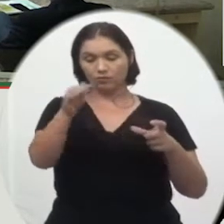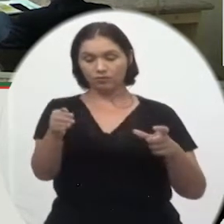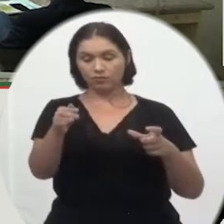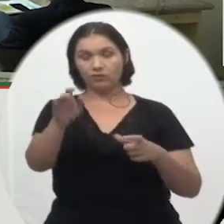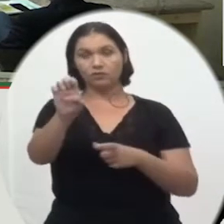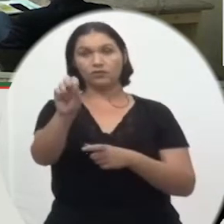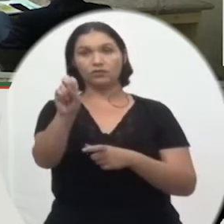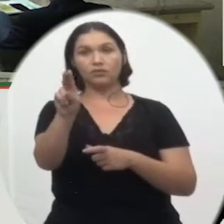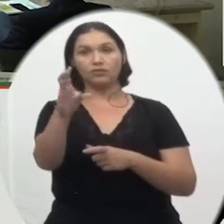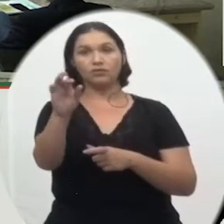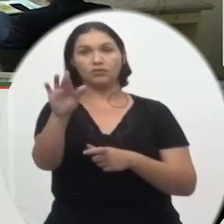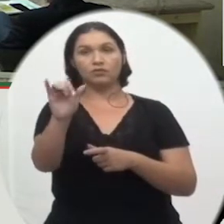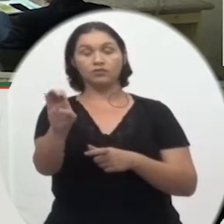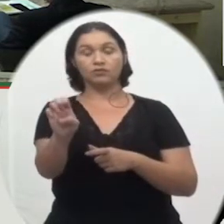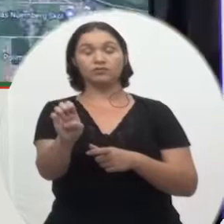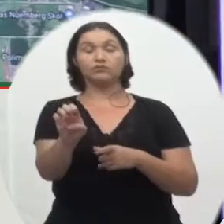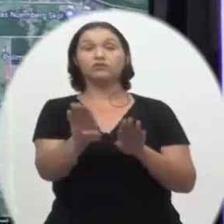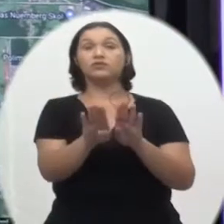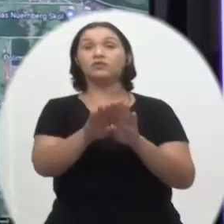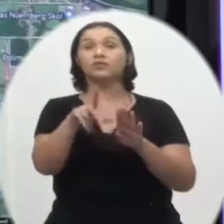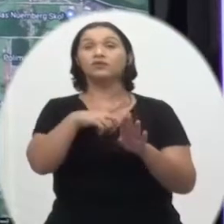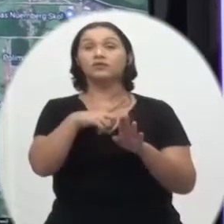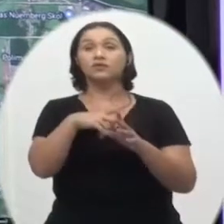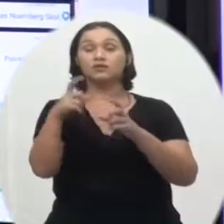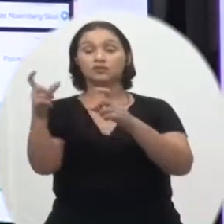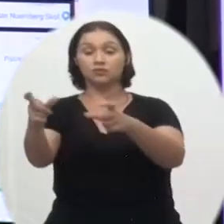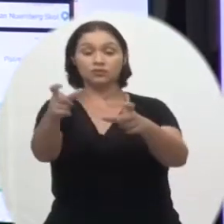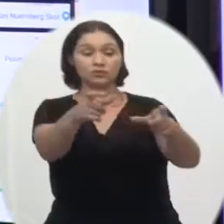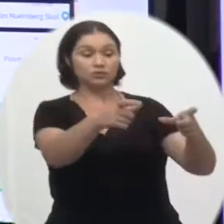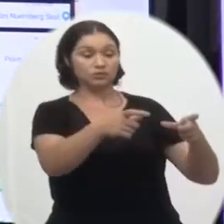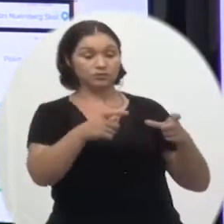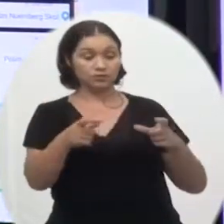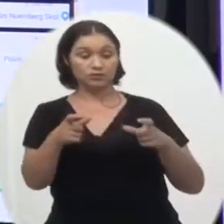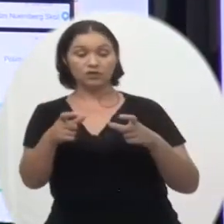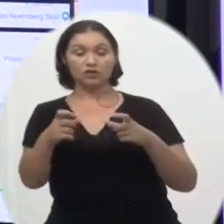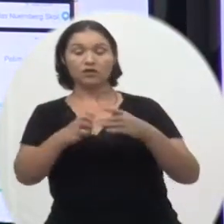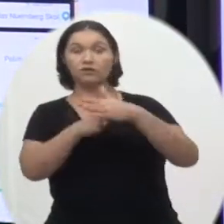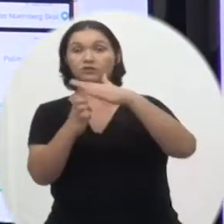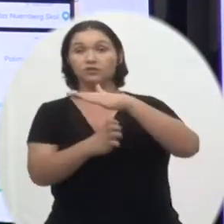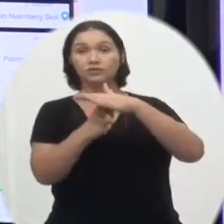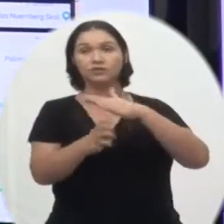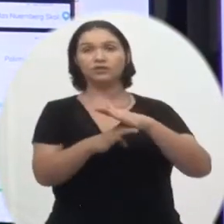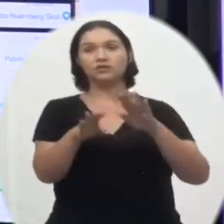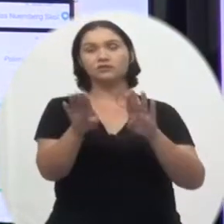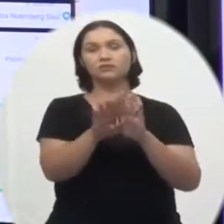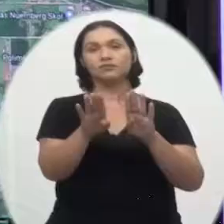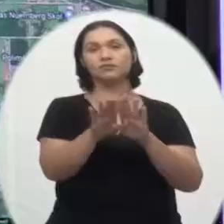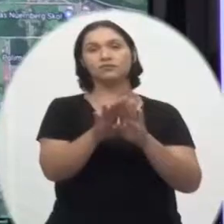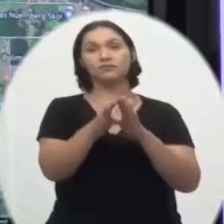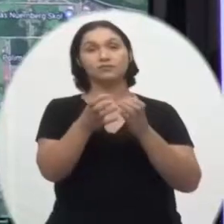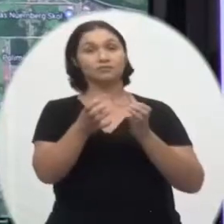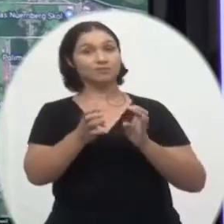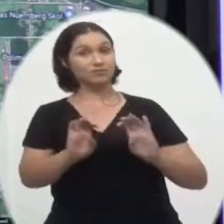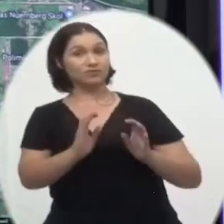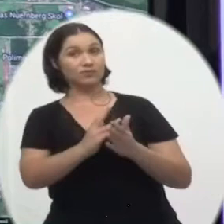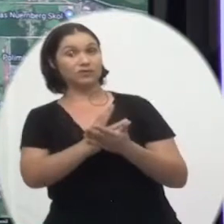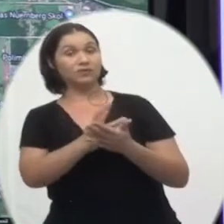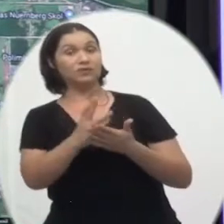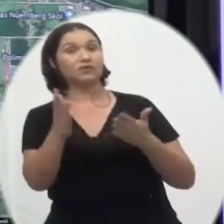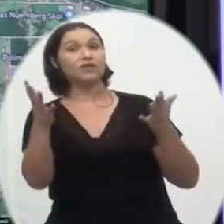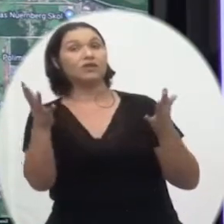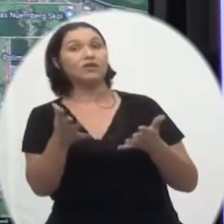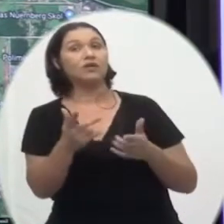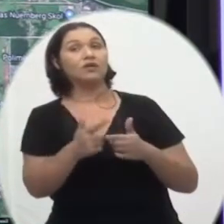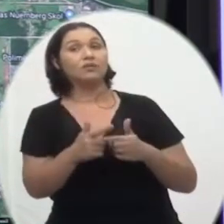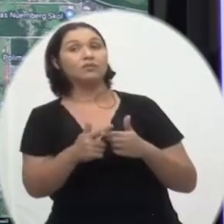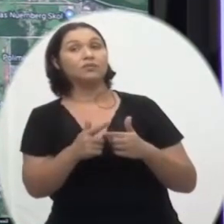tempo atrás, a gente já conversou com a secretária, tem uns loteamentos saindo de umas empresas ali, e eles até não estão querendo pegar e abrir logo, porque querem... Bem